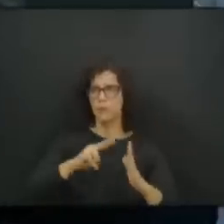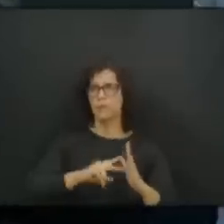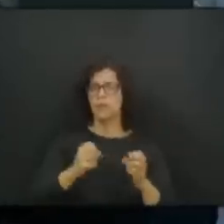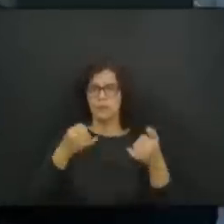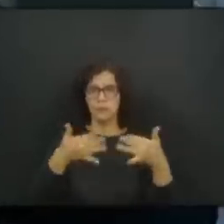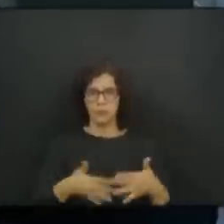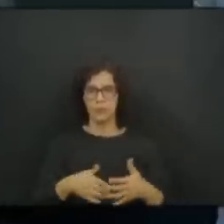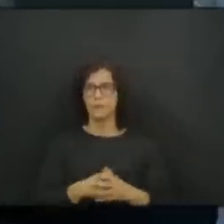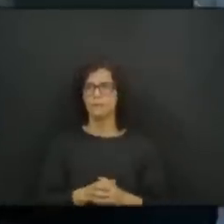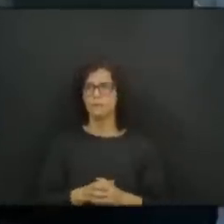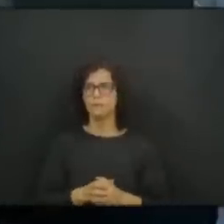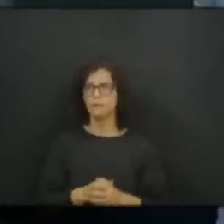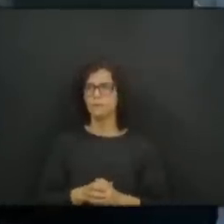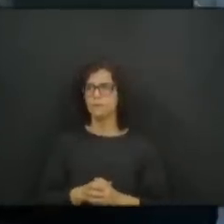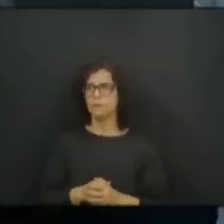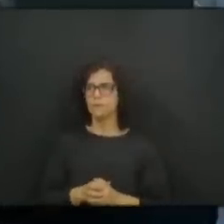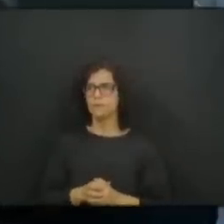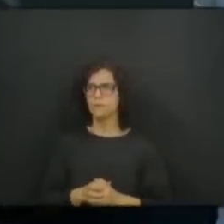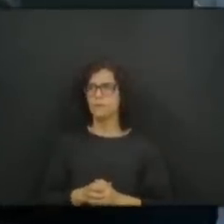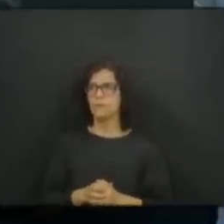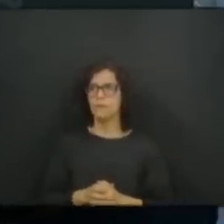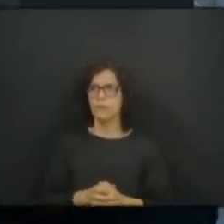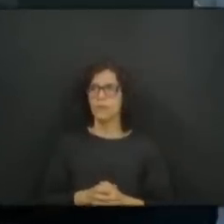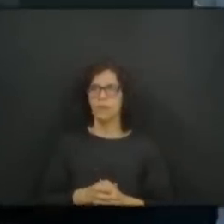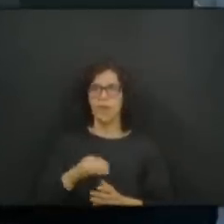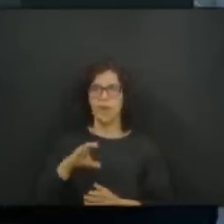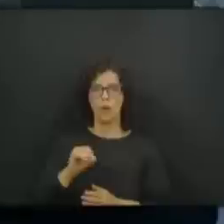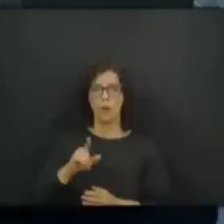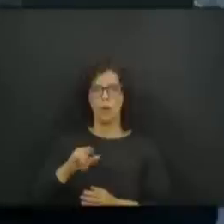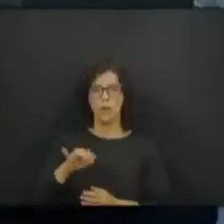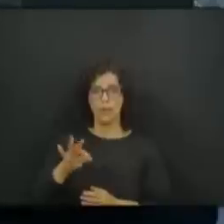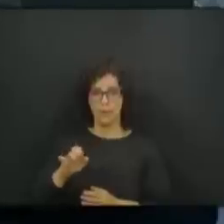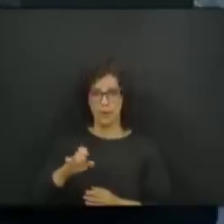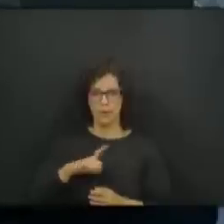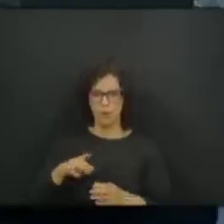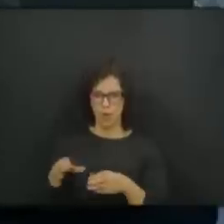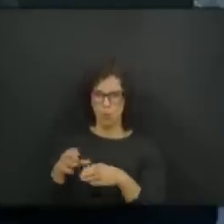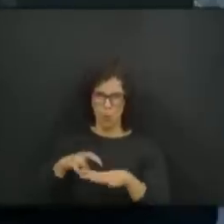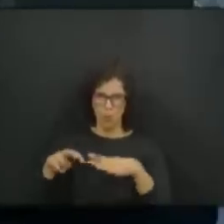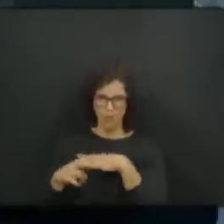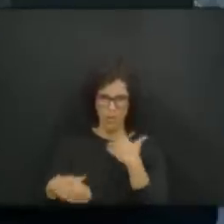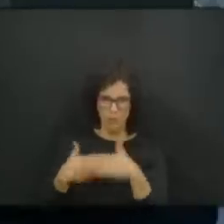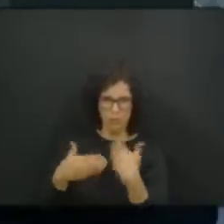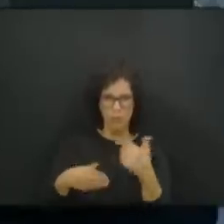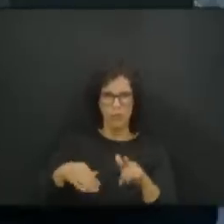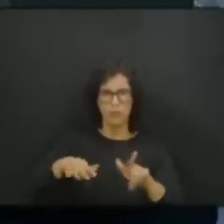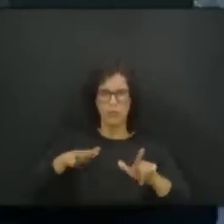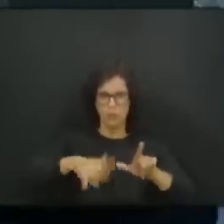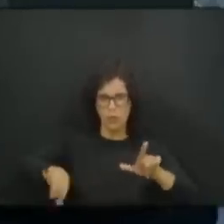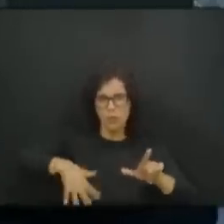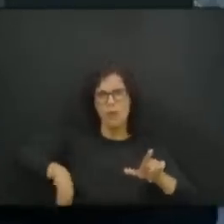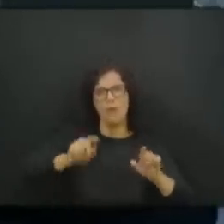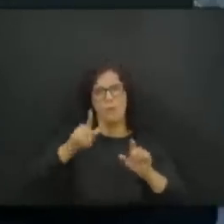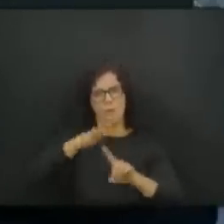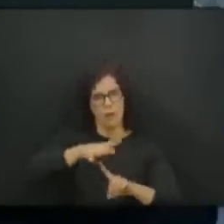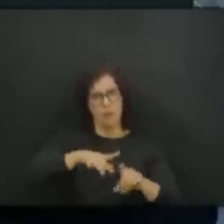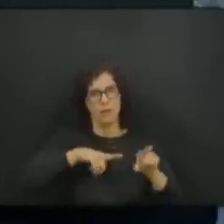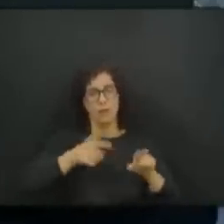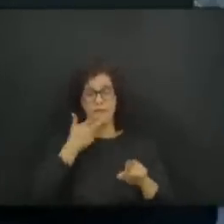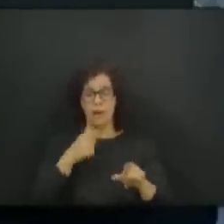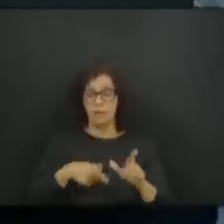elas vezes que e o colete teria como prerrogativa a manifestar-se previamente